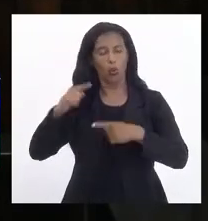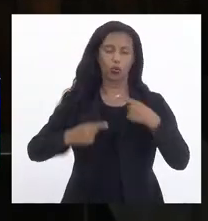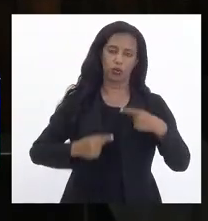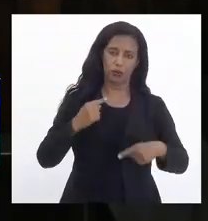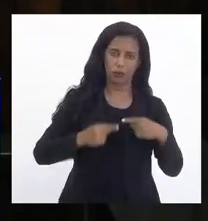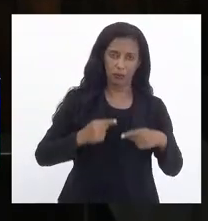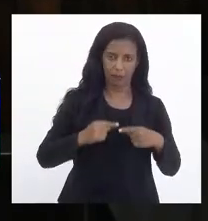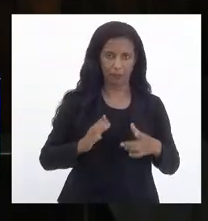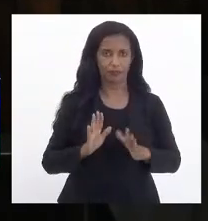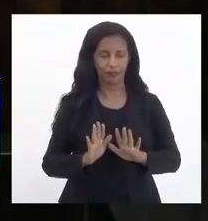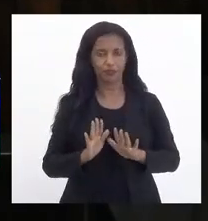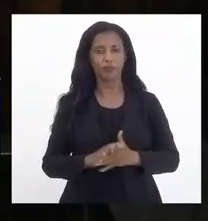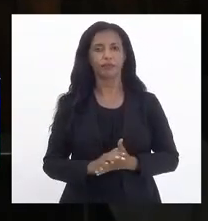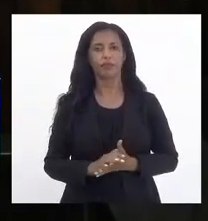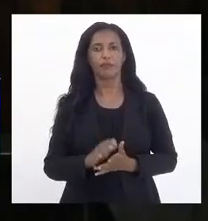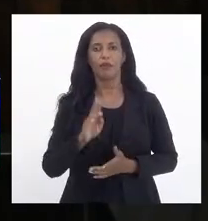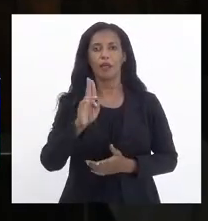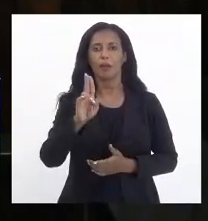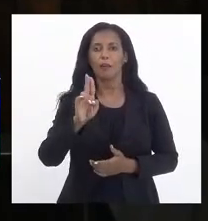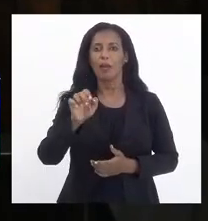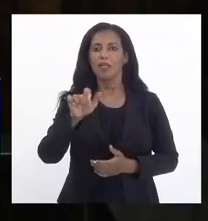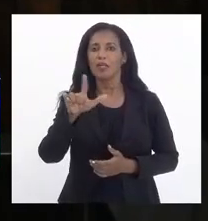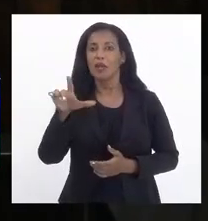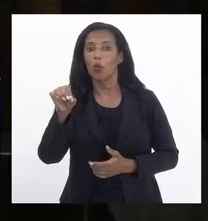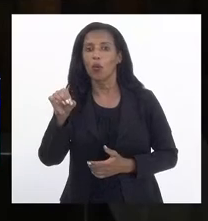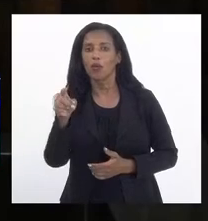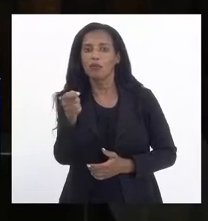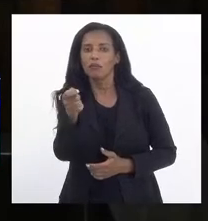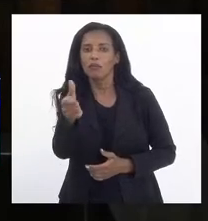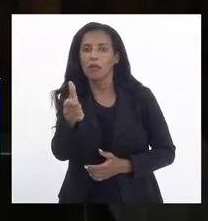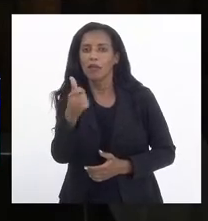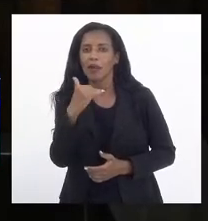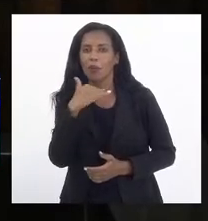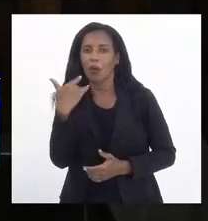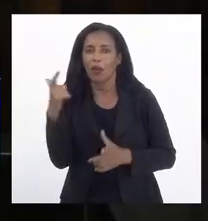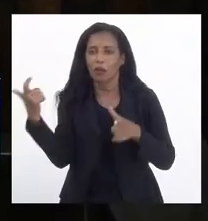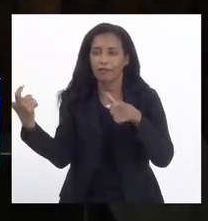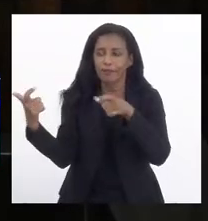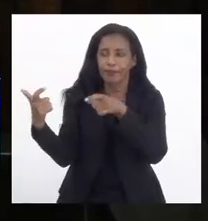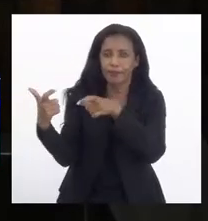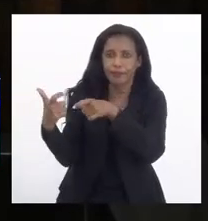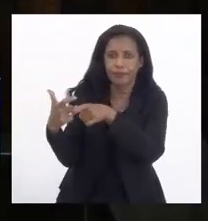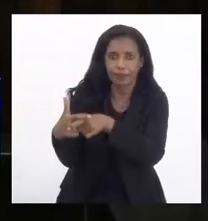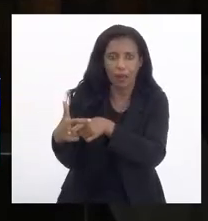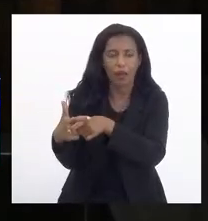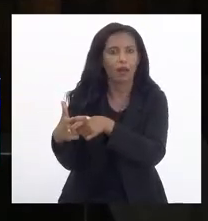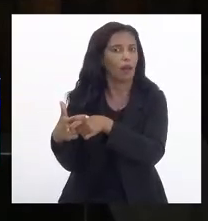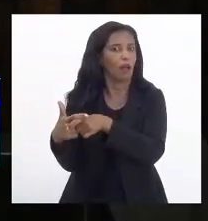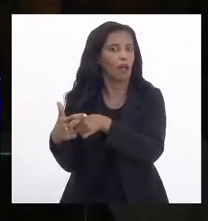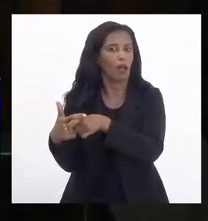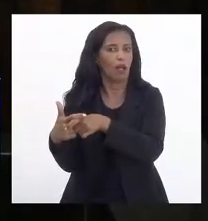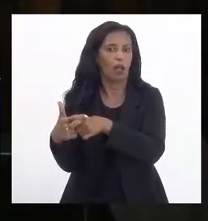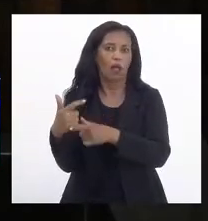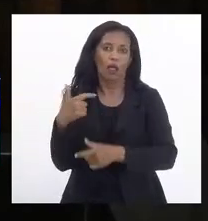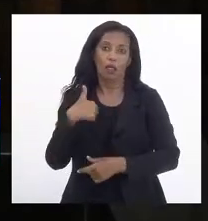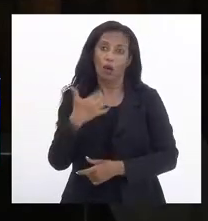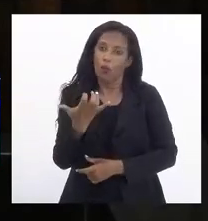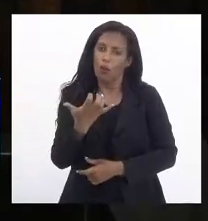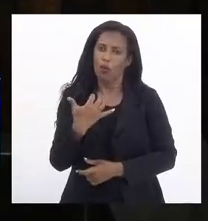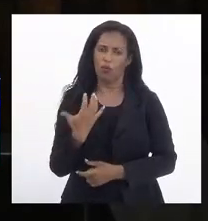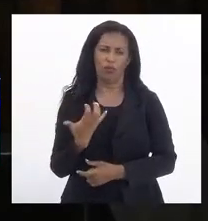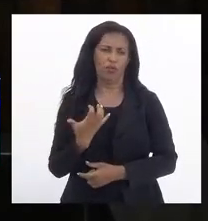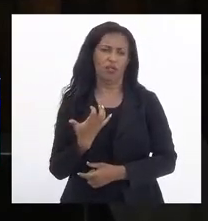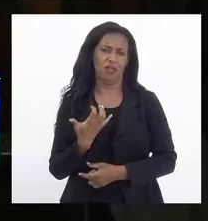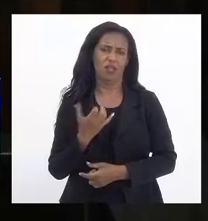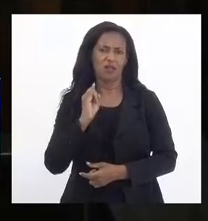rápido possível, mas que a UESO está morrendo por inanição. Nós não podemos permitir, não é a saída que eu gostaria. Se eu fosse governador